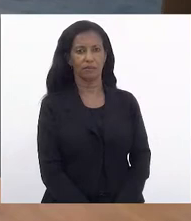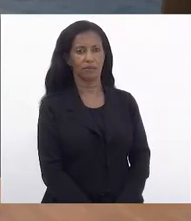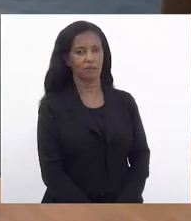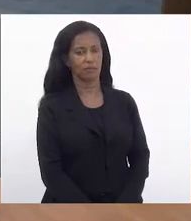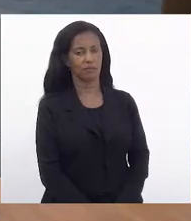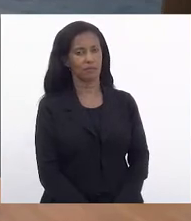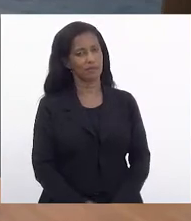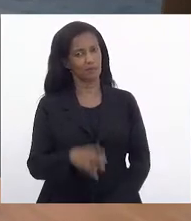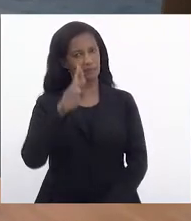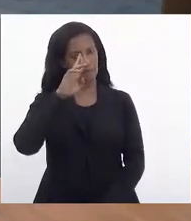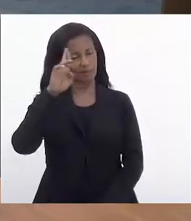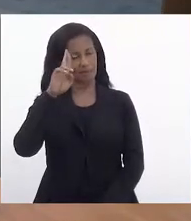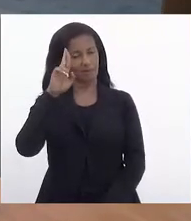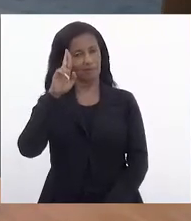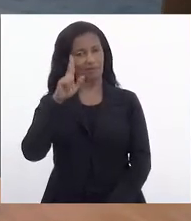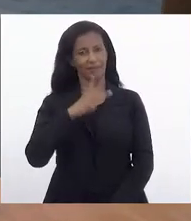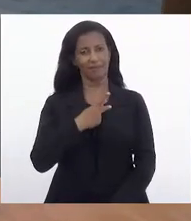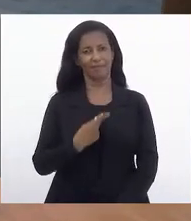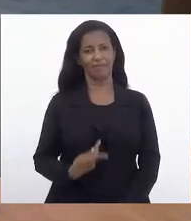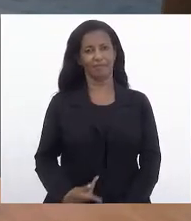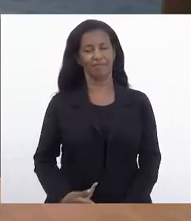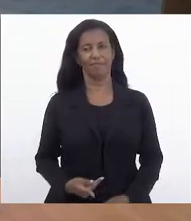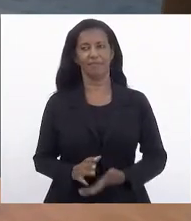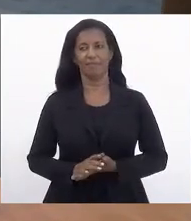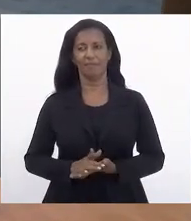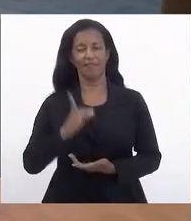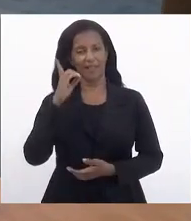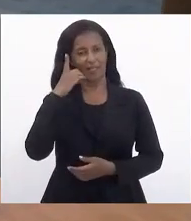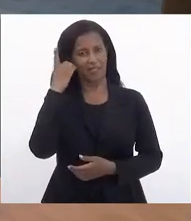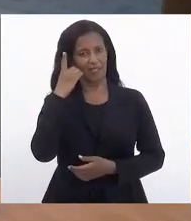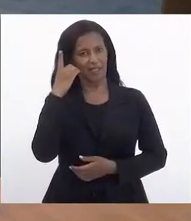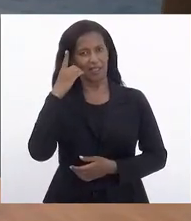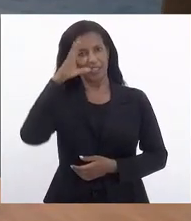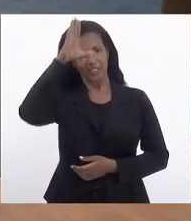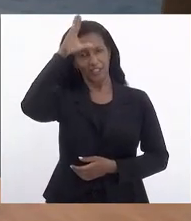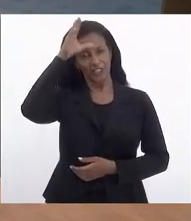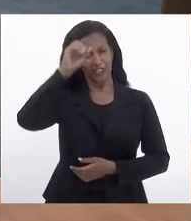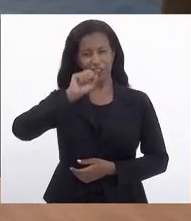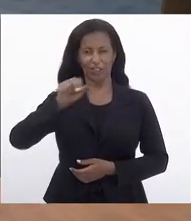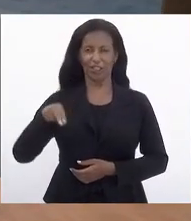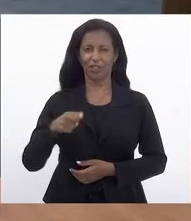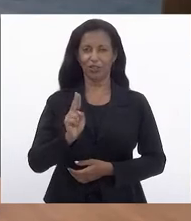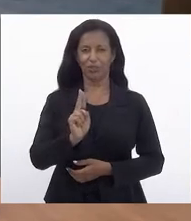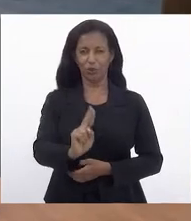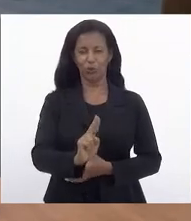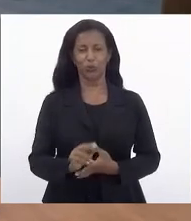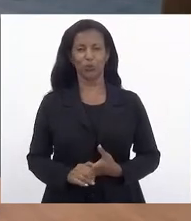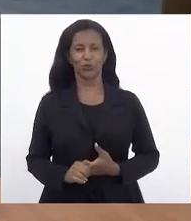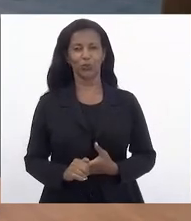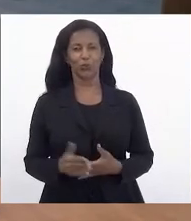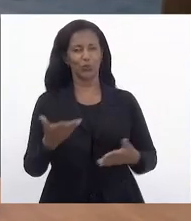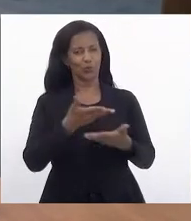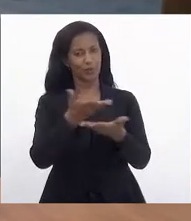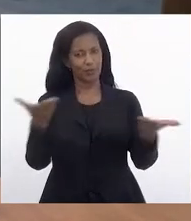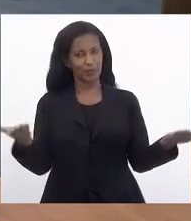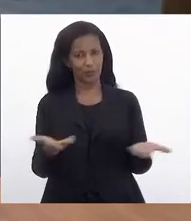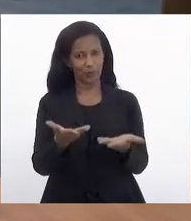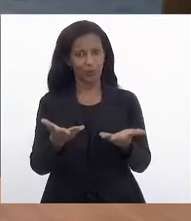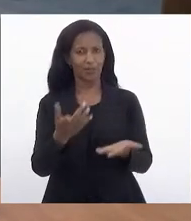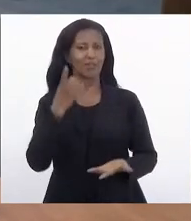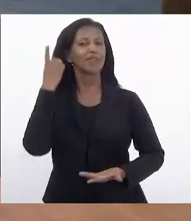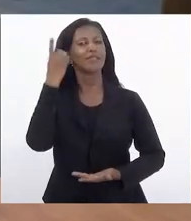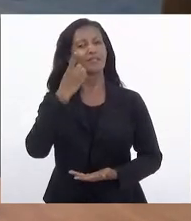senhora presidente deputada Tia Ju senhores deputados